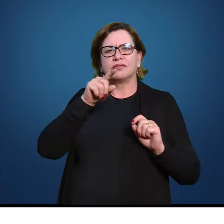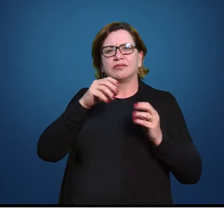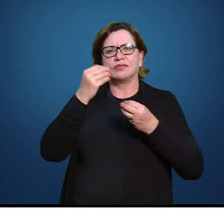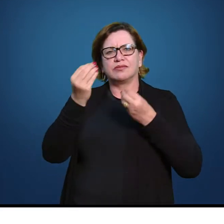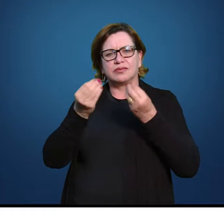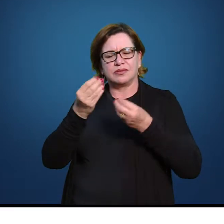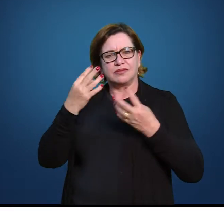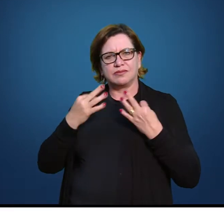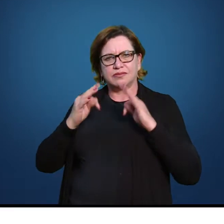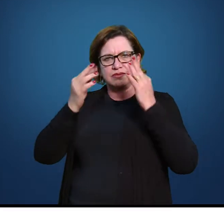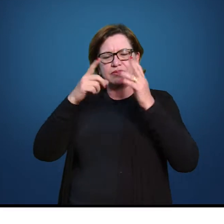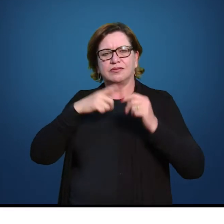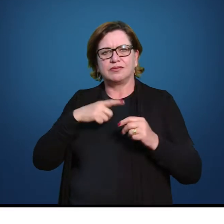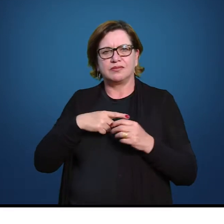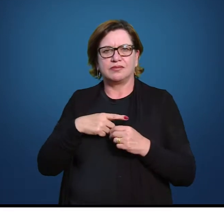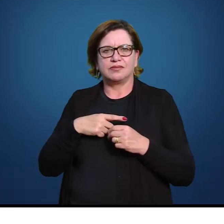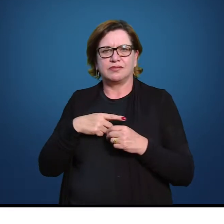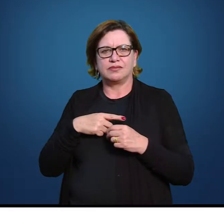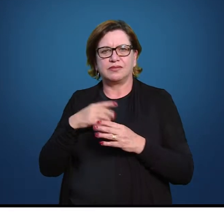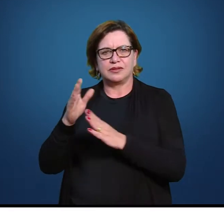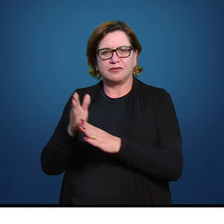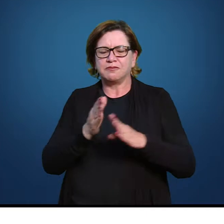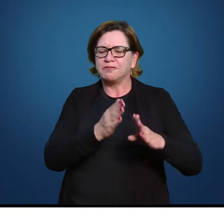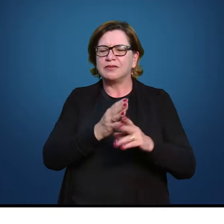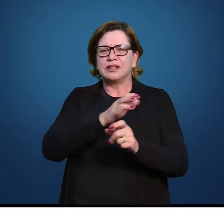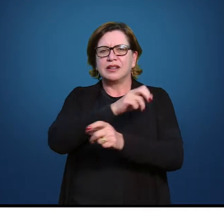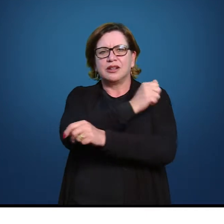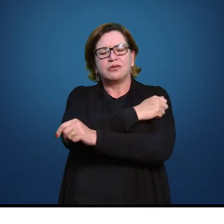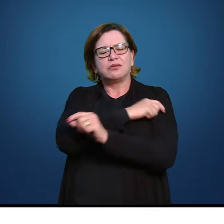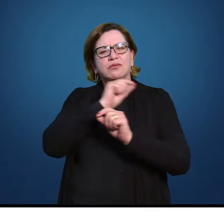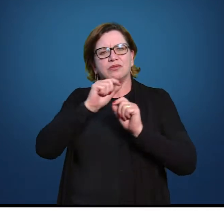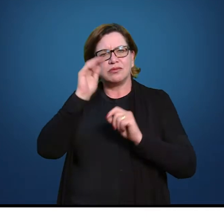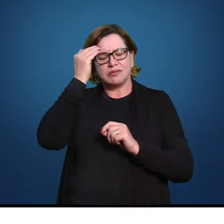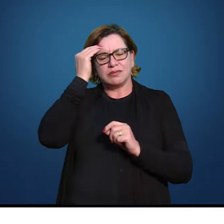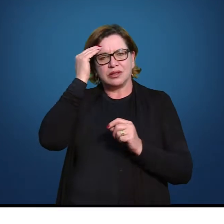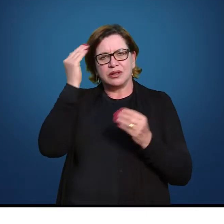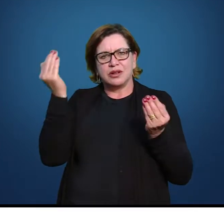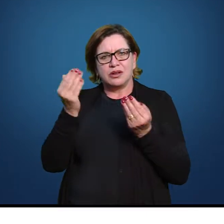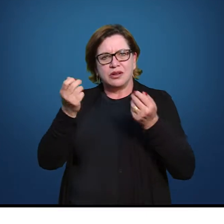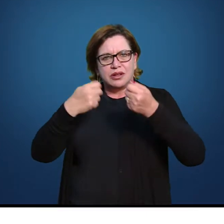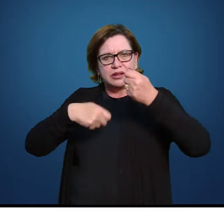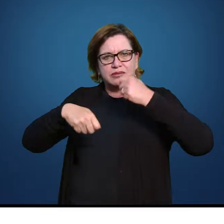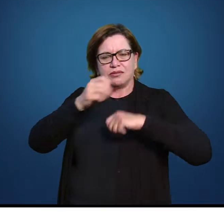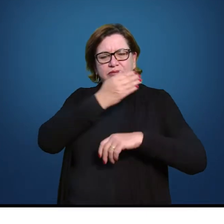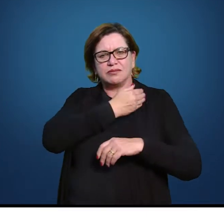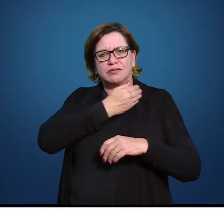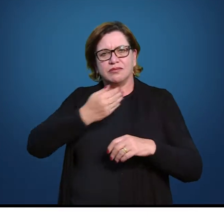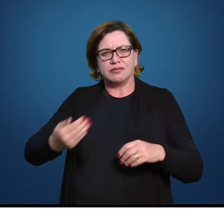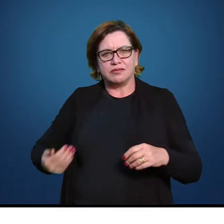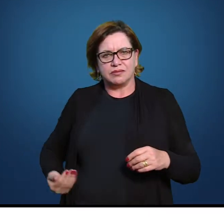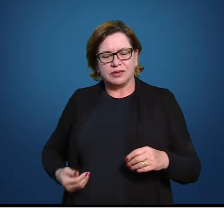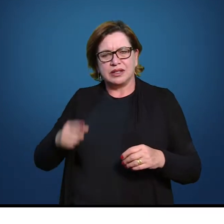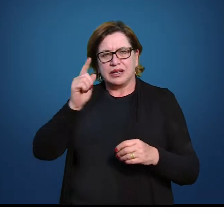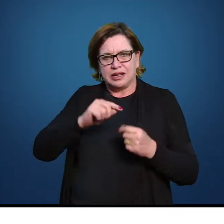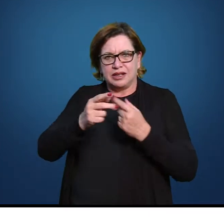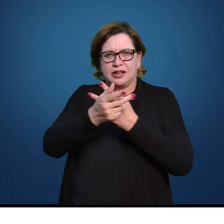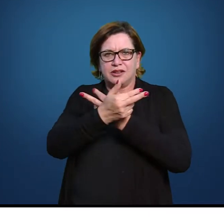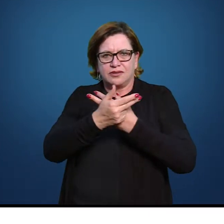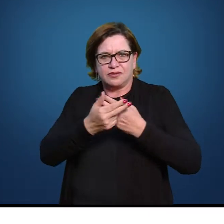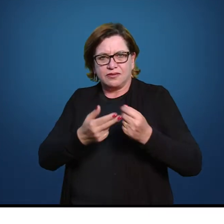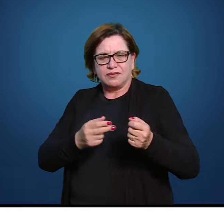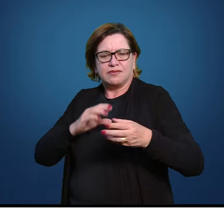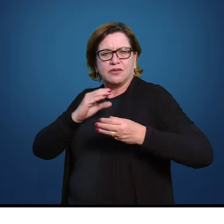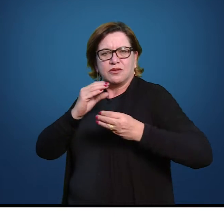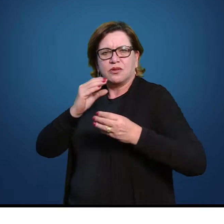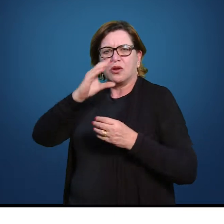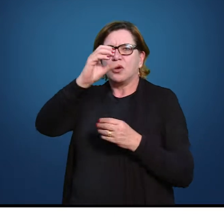técnico dentro disso. Alunos, o que nós entendemos hoje como administração pública é formado por um conjunto de